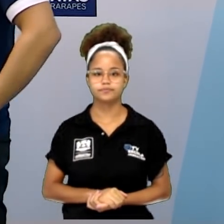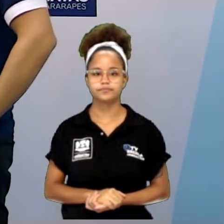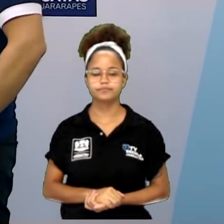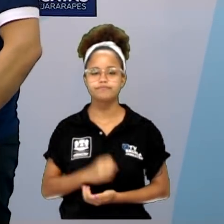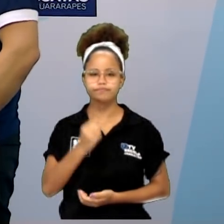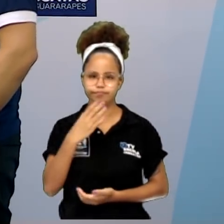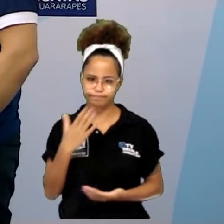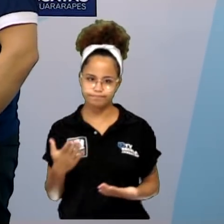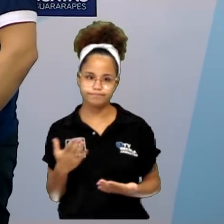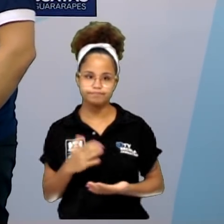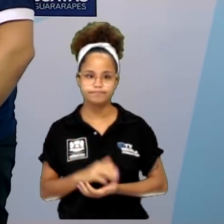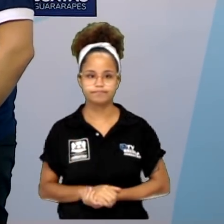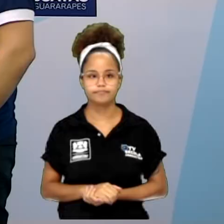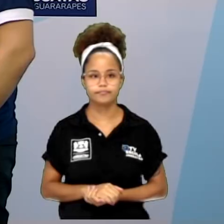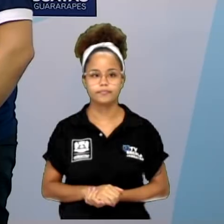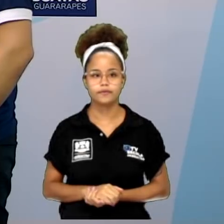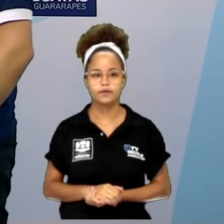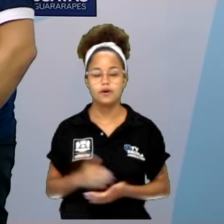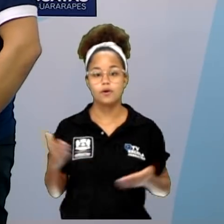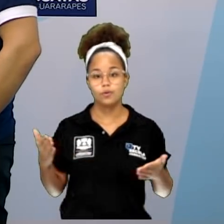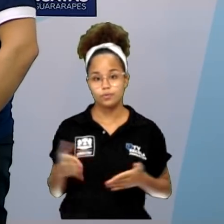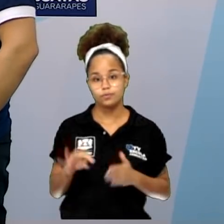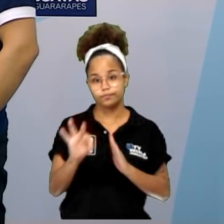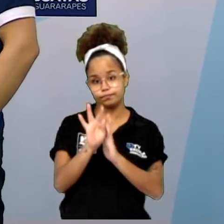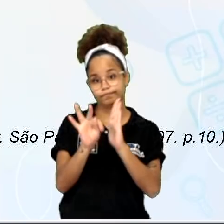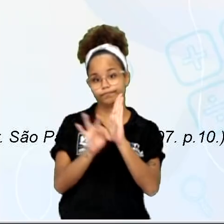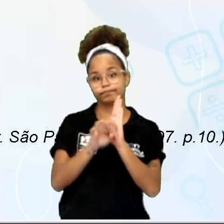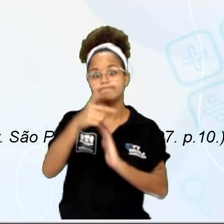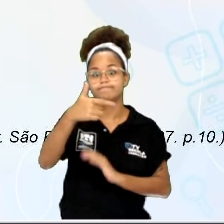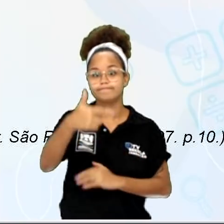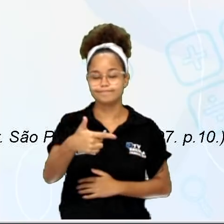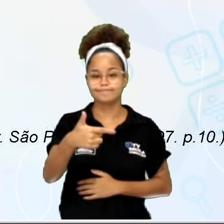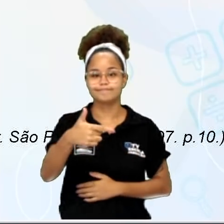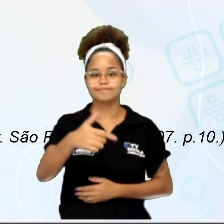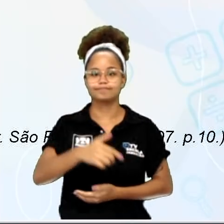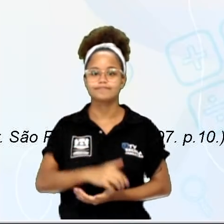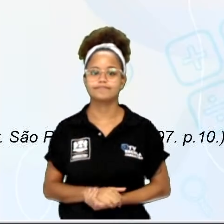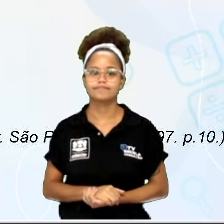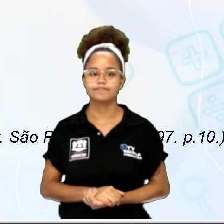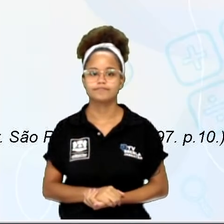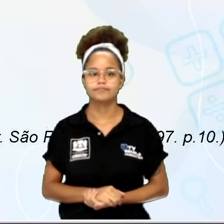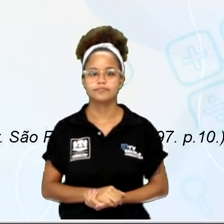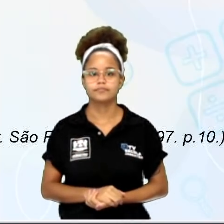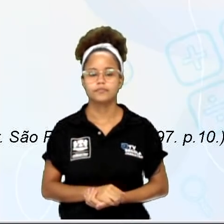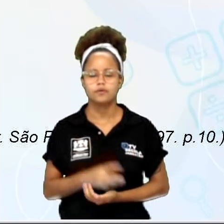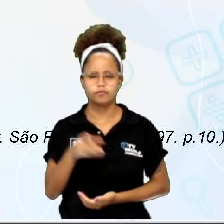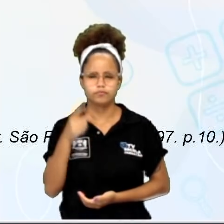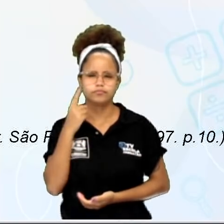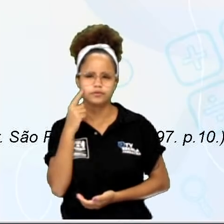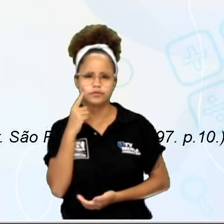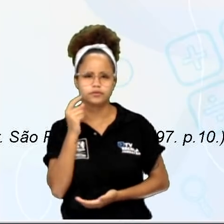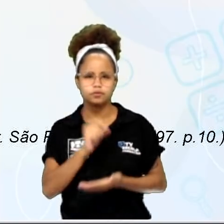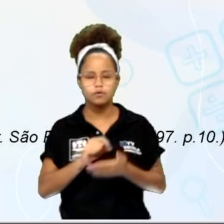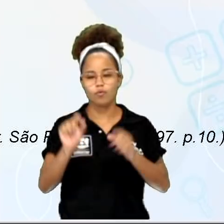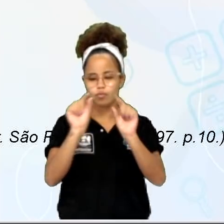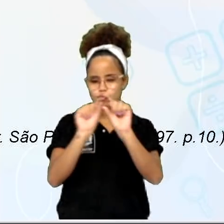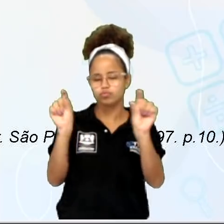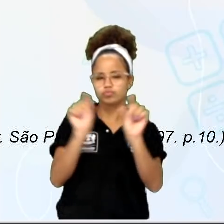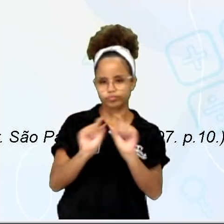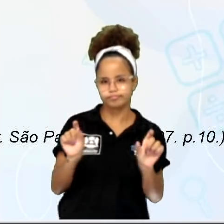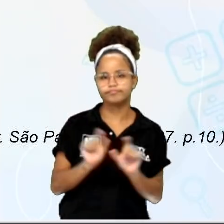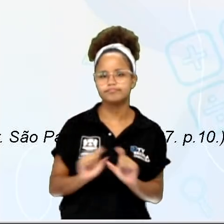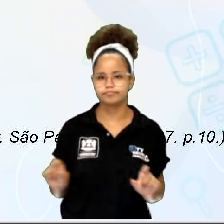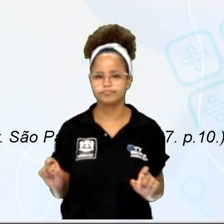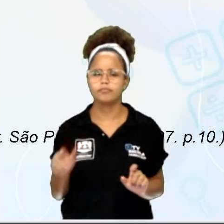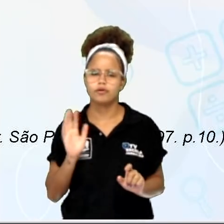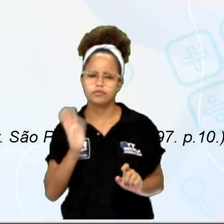Bom, seguindo aí então, vamos agora ver o texto 2. O texto 2, como vocês podem ver, é escrito em versos, né? Então a